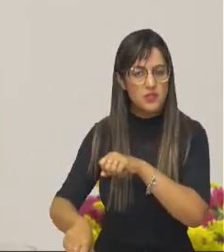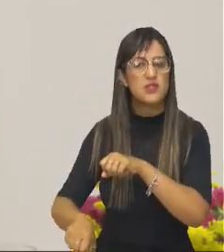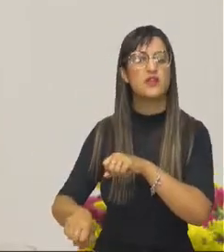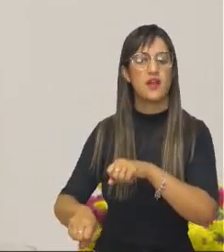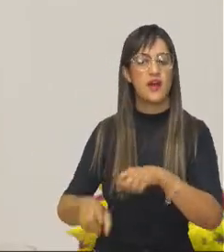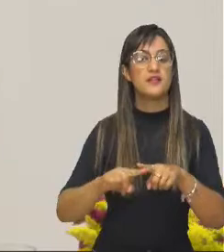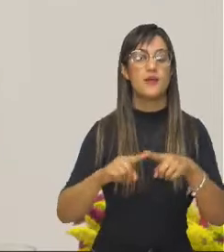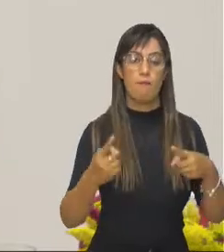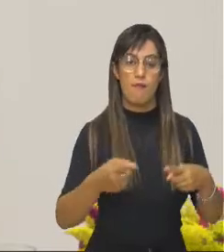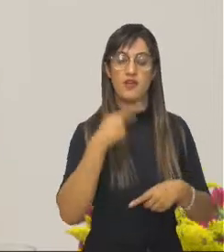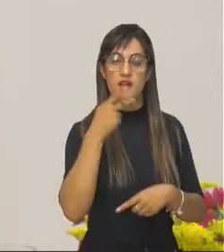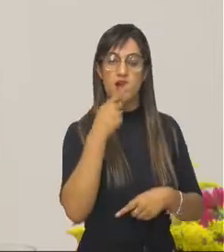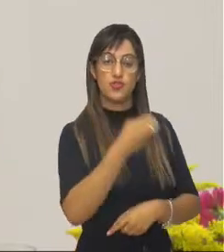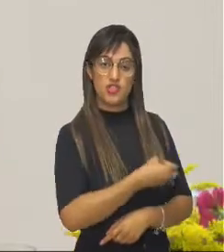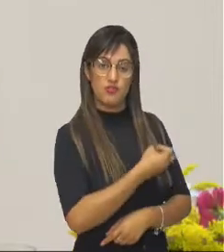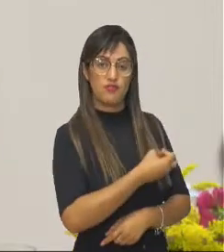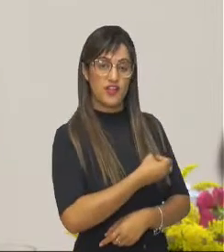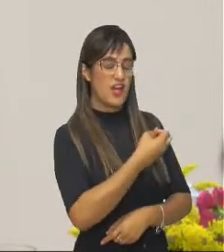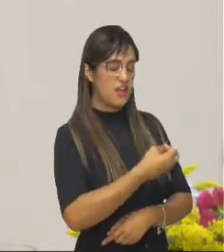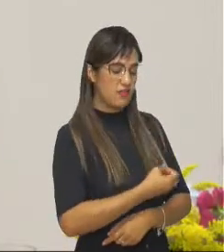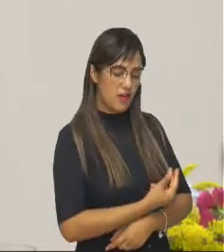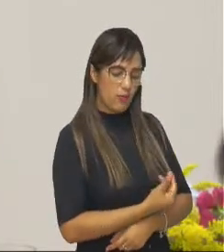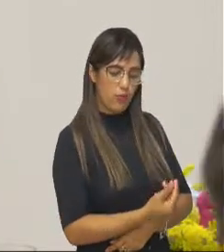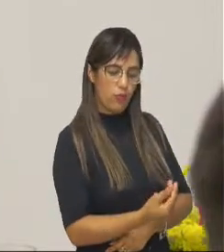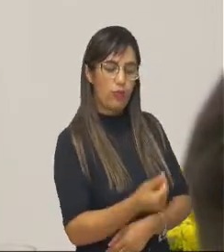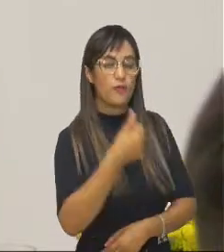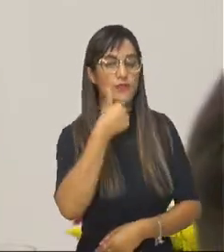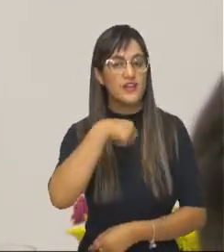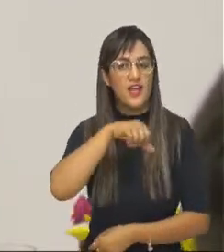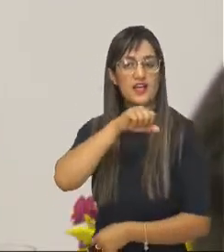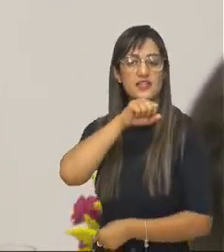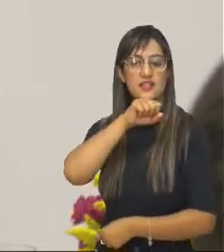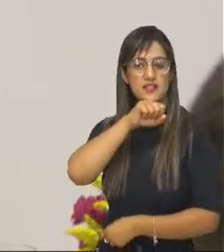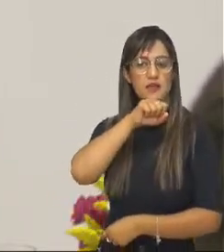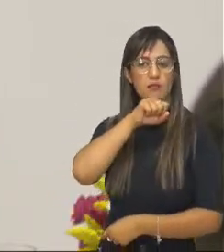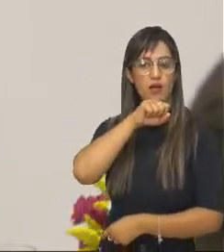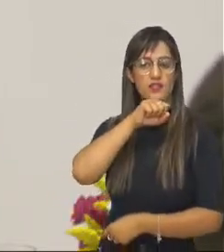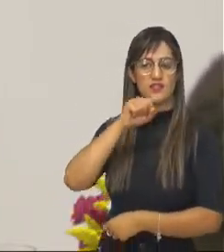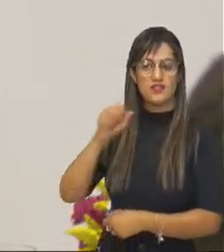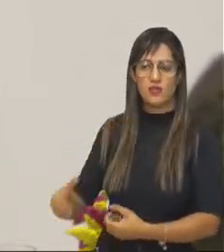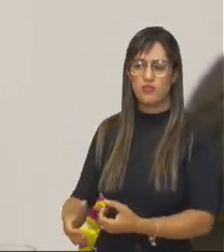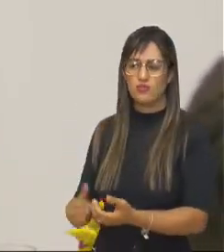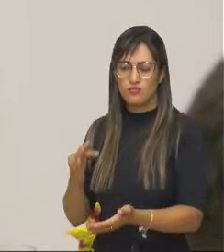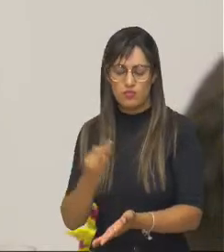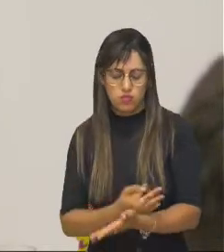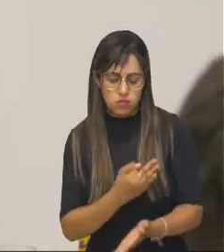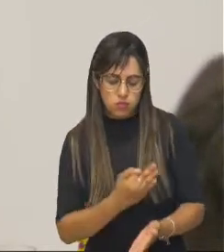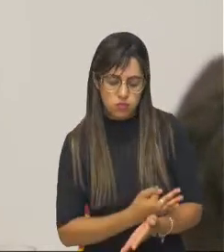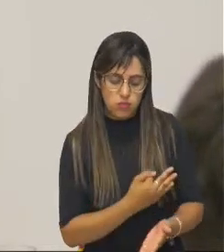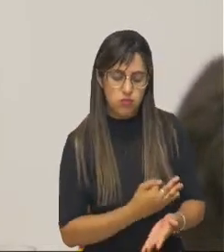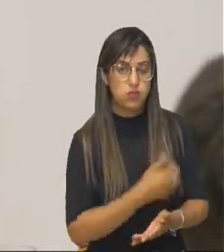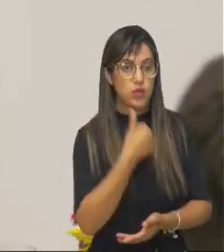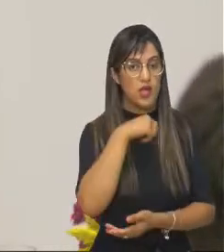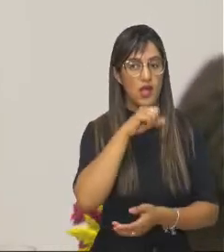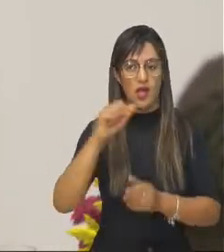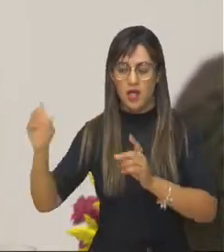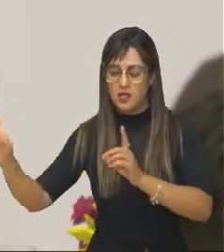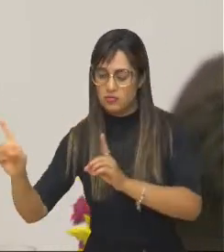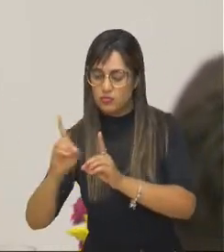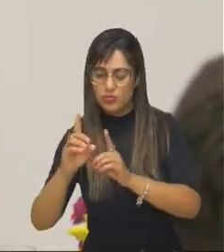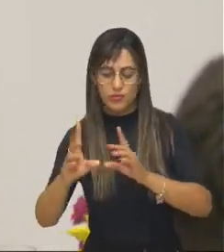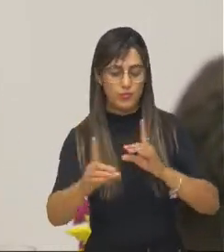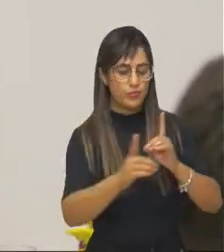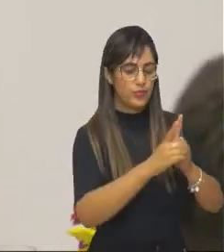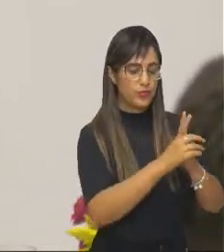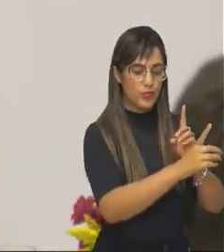fala de vida, vida plena, que essas mães que estão por aí tão potentes segurando essa barra possam se juntar com outras e a gente só possa